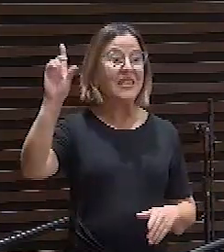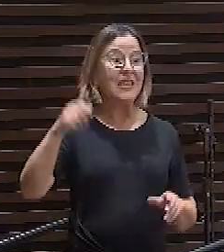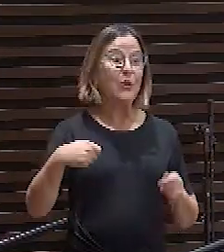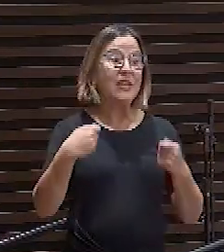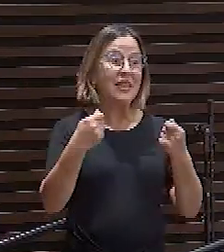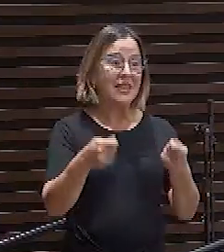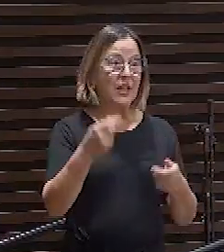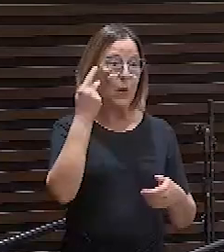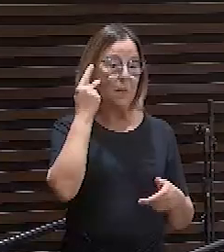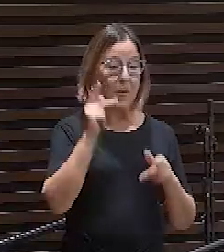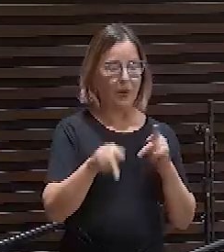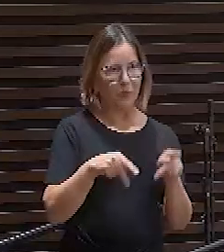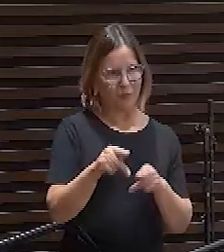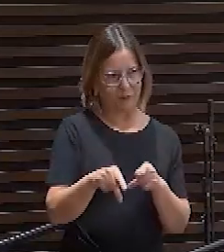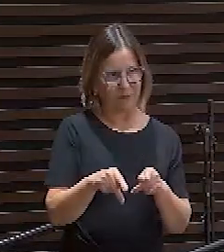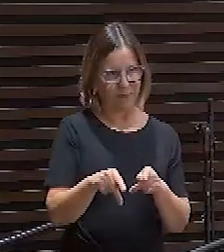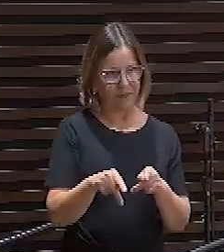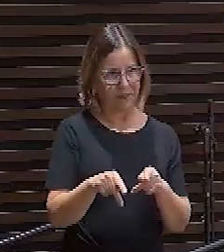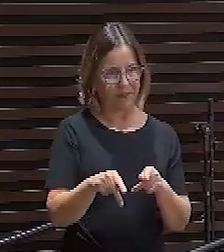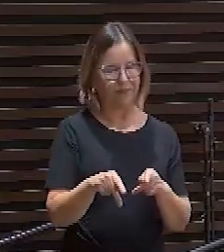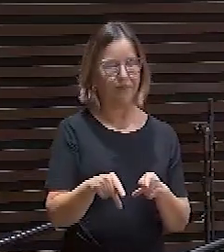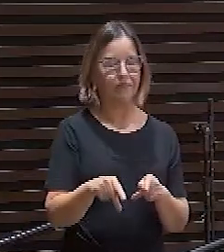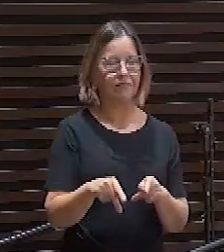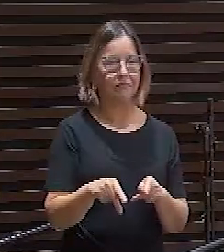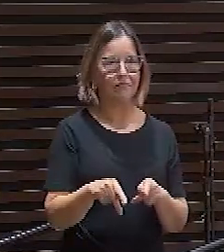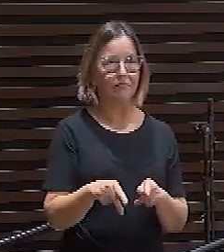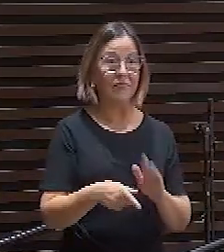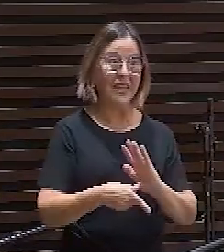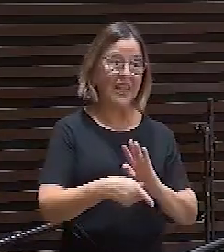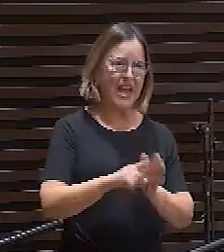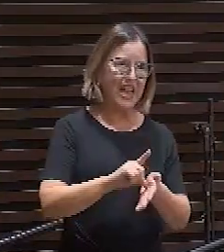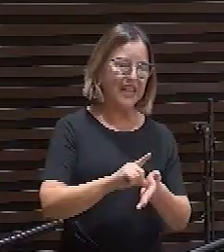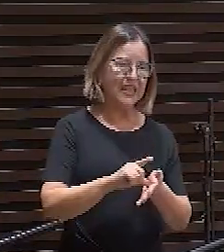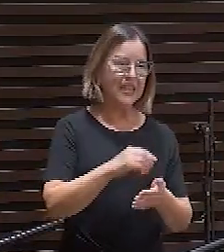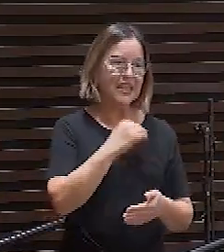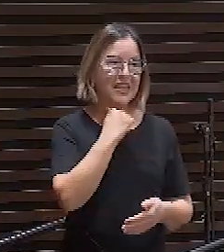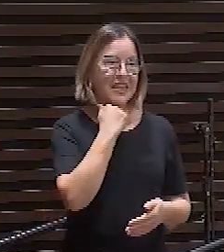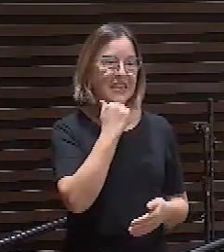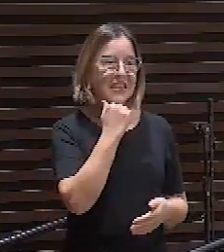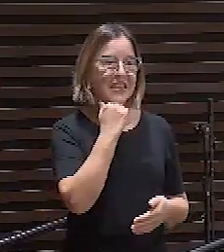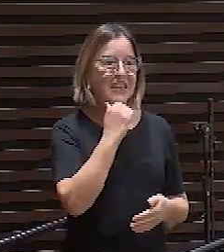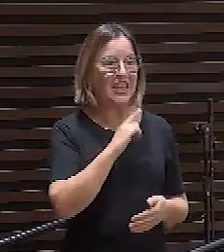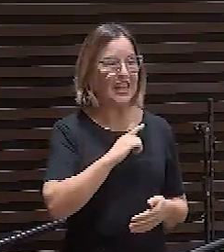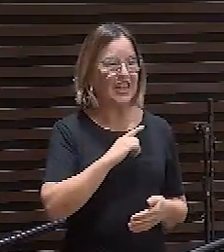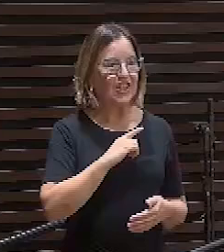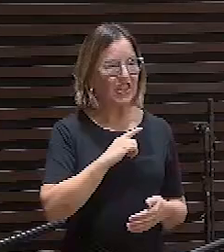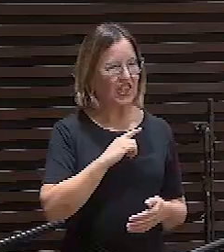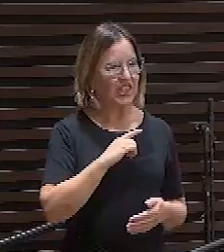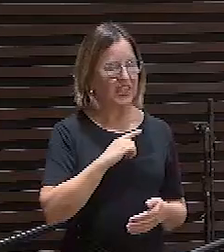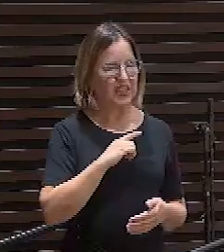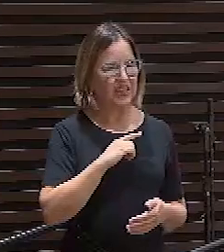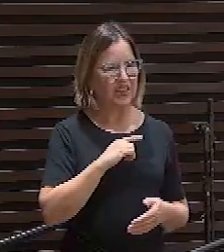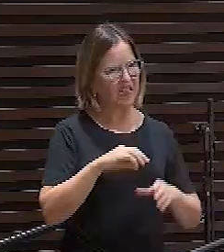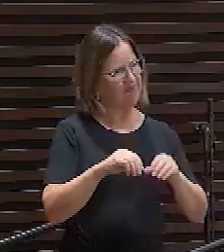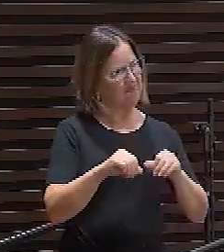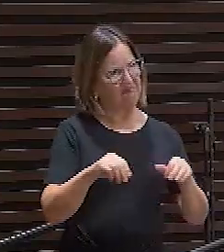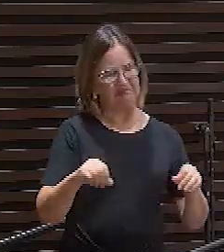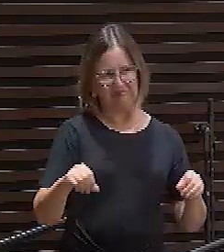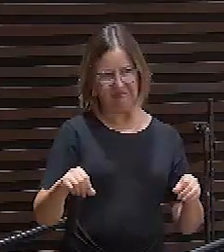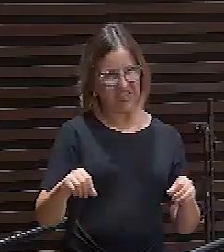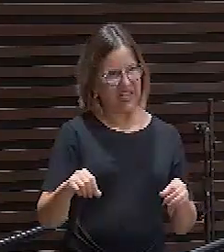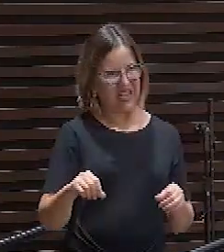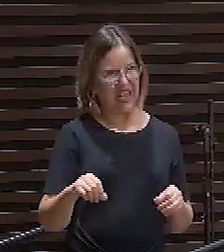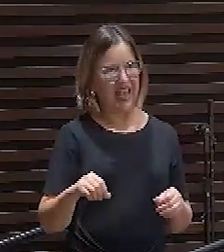para aquele povo. Antes disso, ninguém tinha terra, ninguém tinha nenhuma